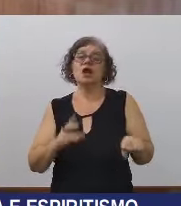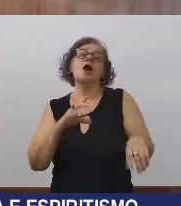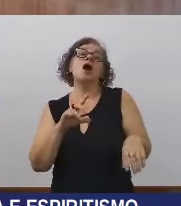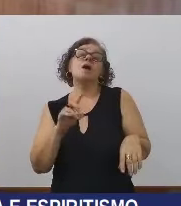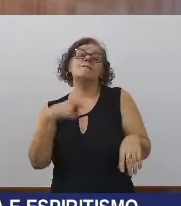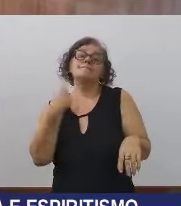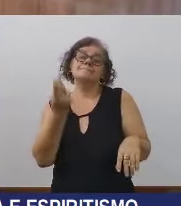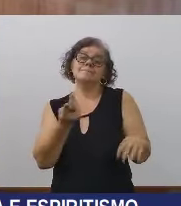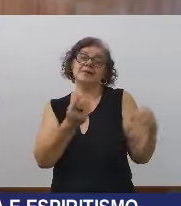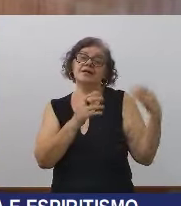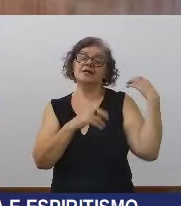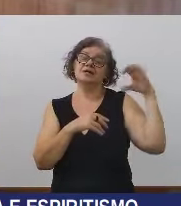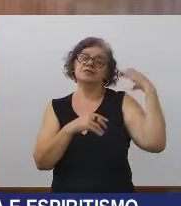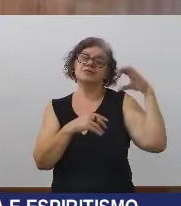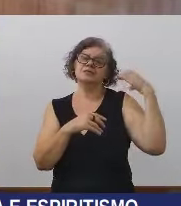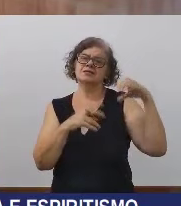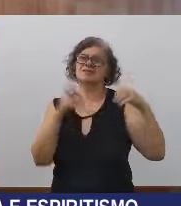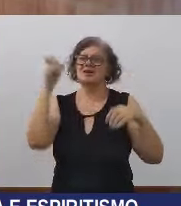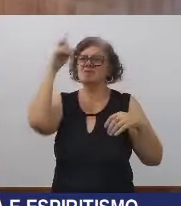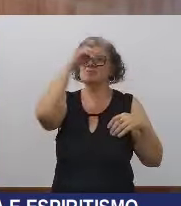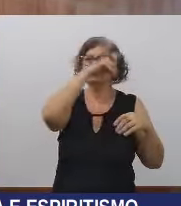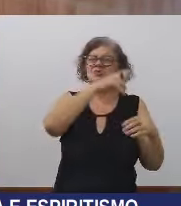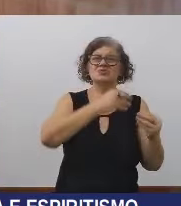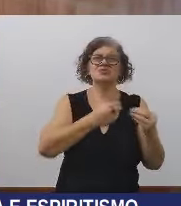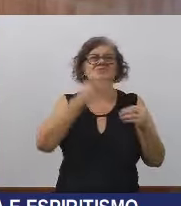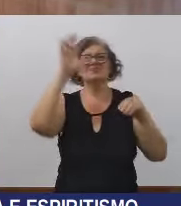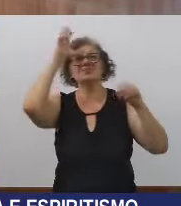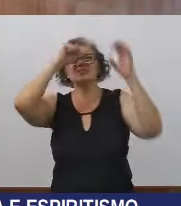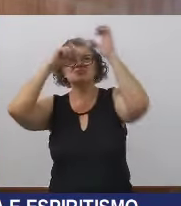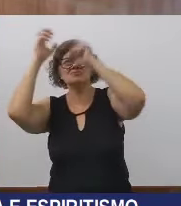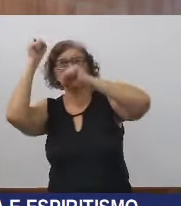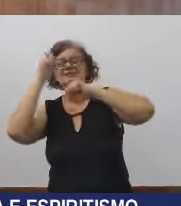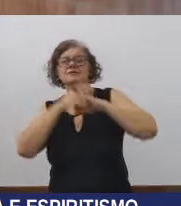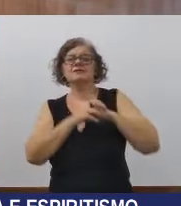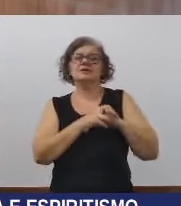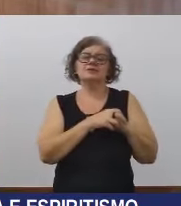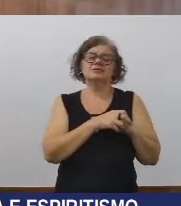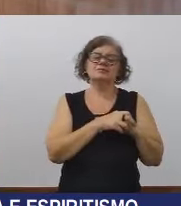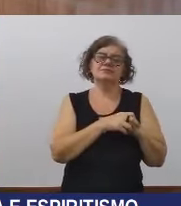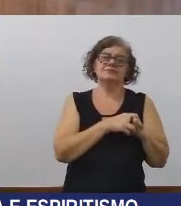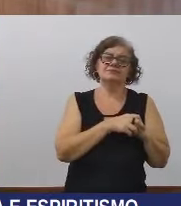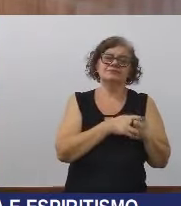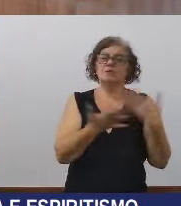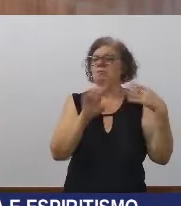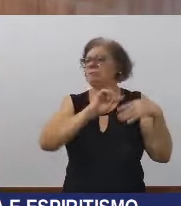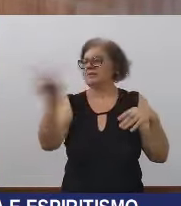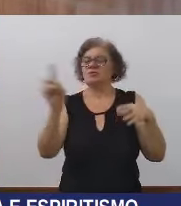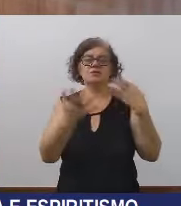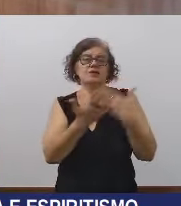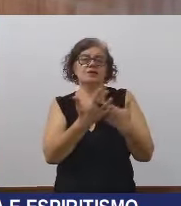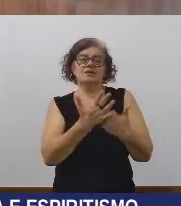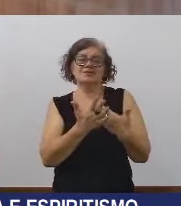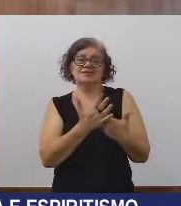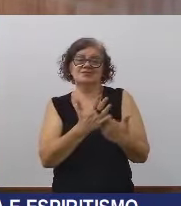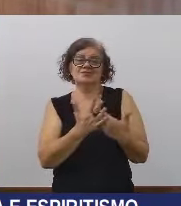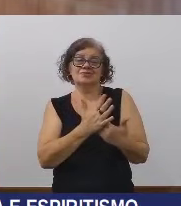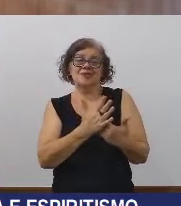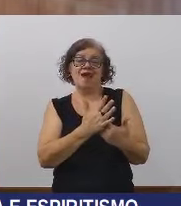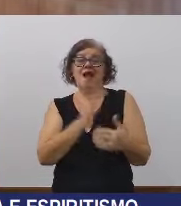Para a ciência, ainda é muito difícil compreender, e não se dá sequer ao trabalho de estudar,